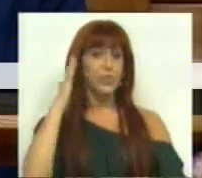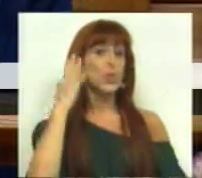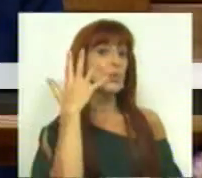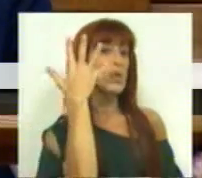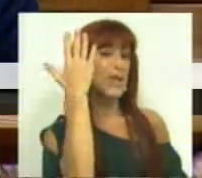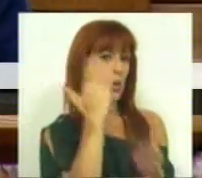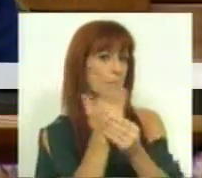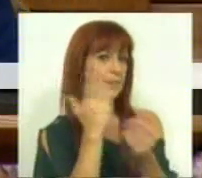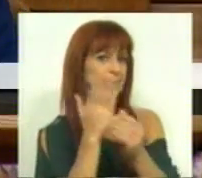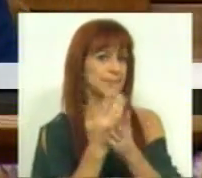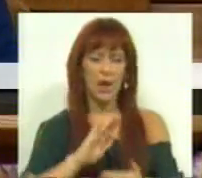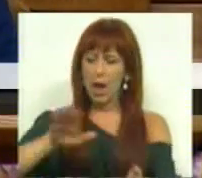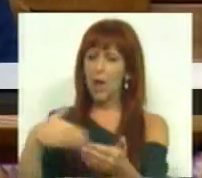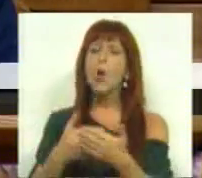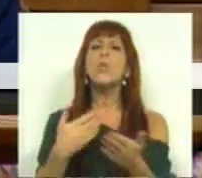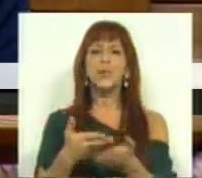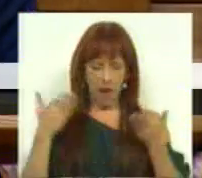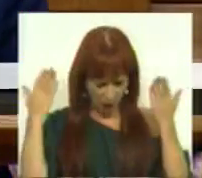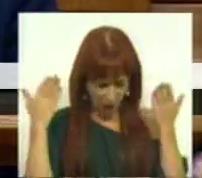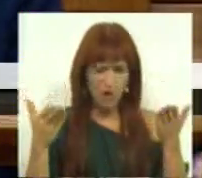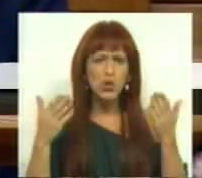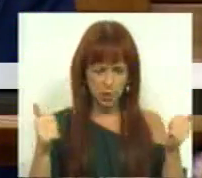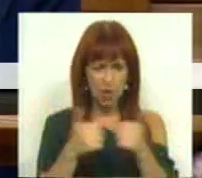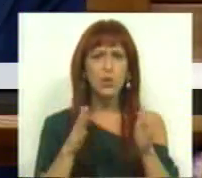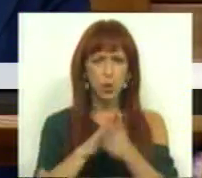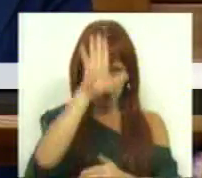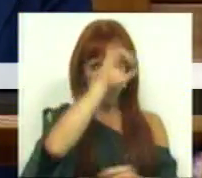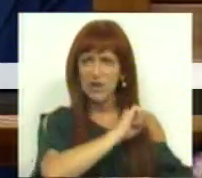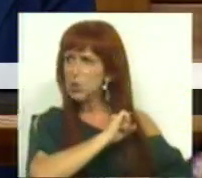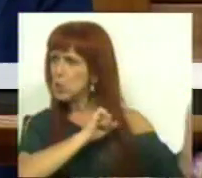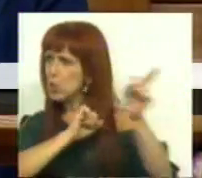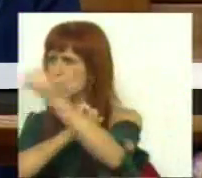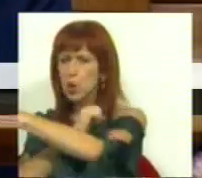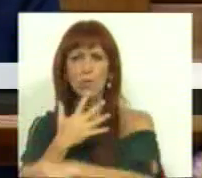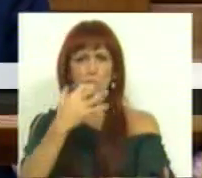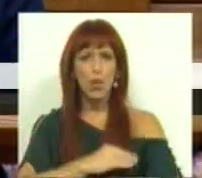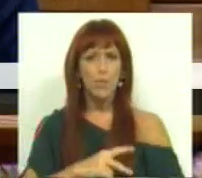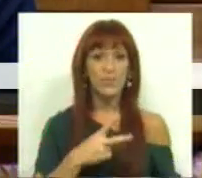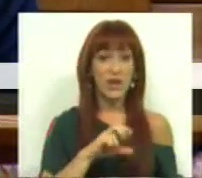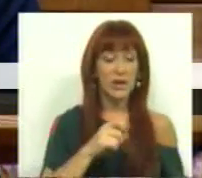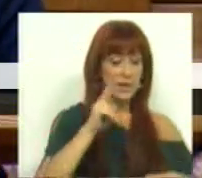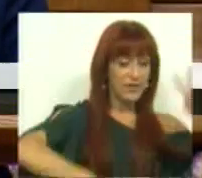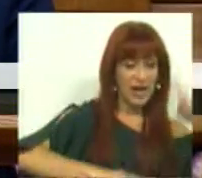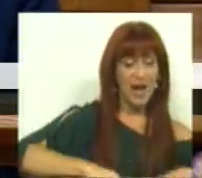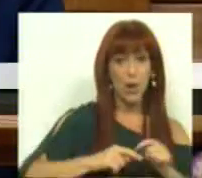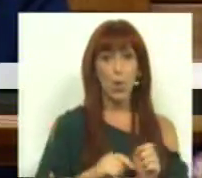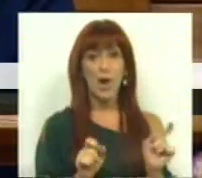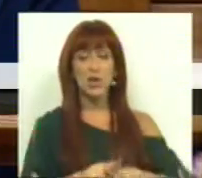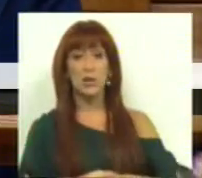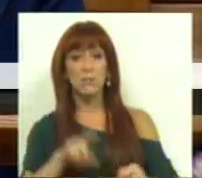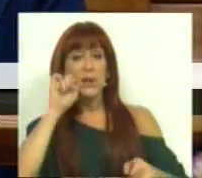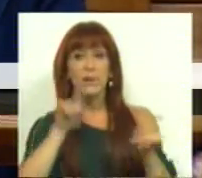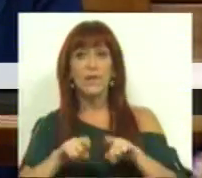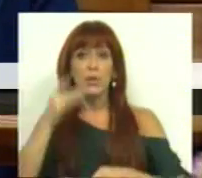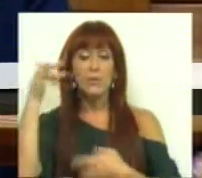5. As propostas tiveram o contributo de todos os ministros do Governo. Vítor Gaspar, Paulo Portas, Aguiar